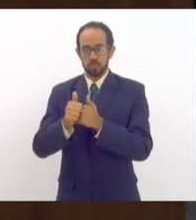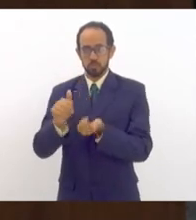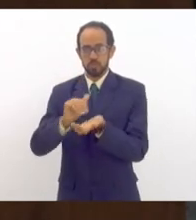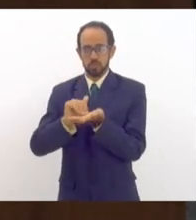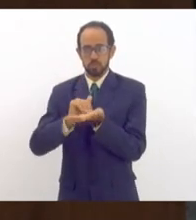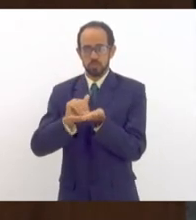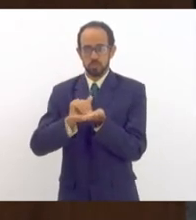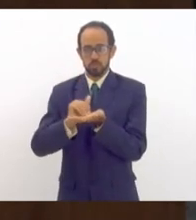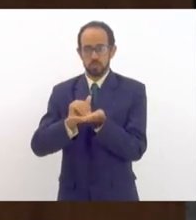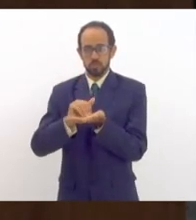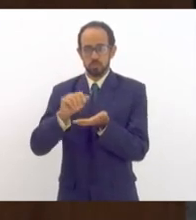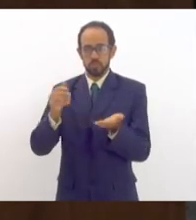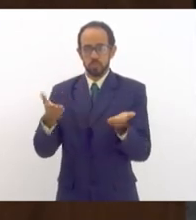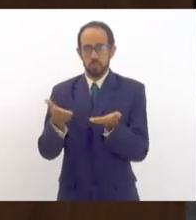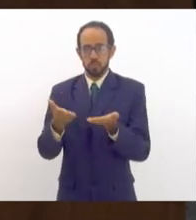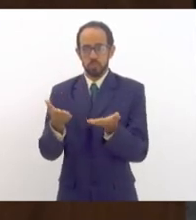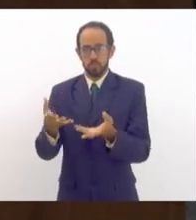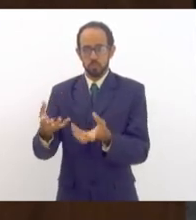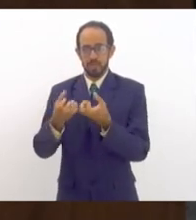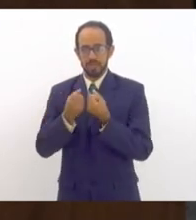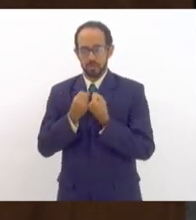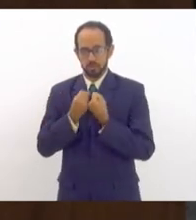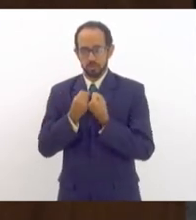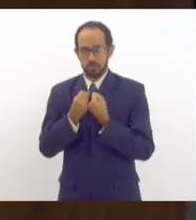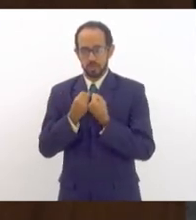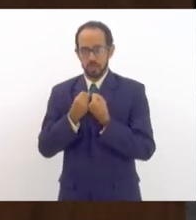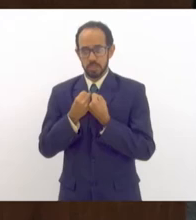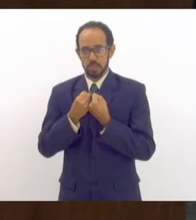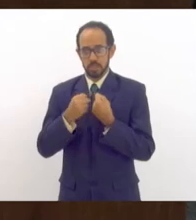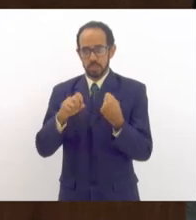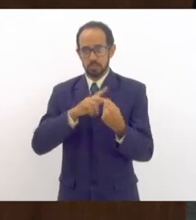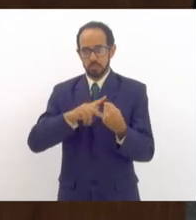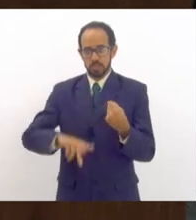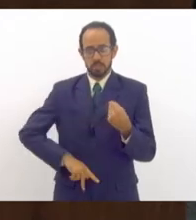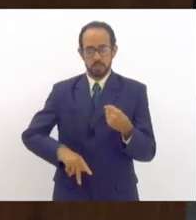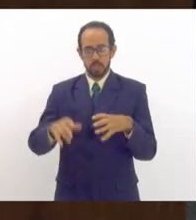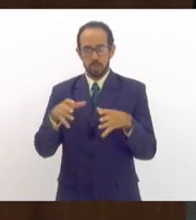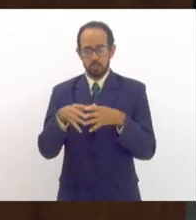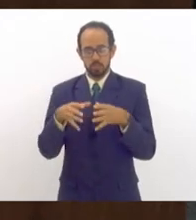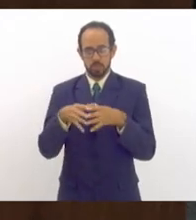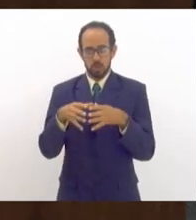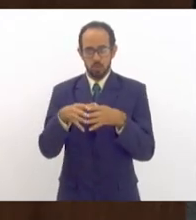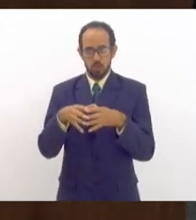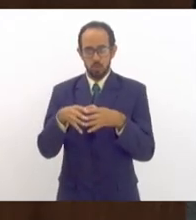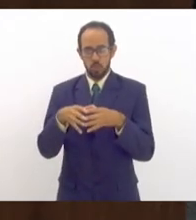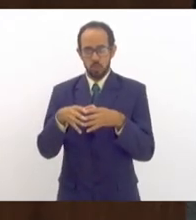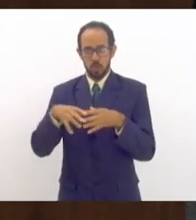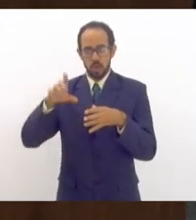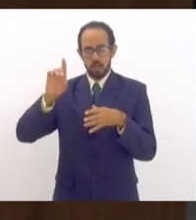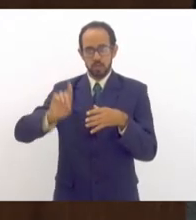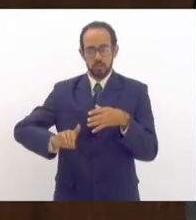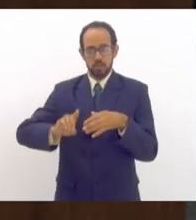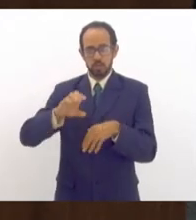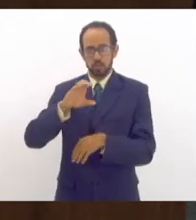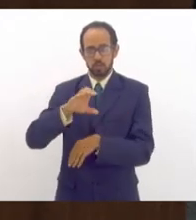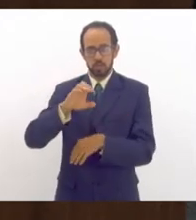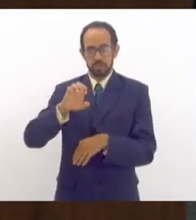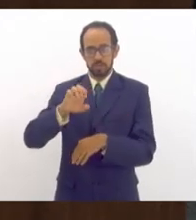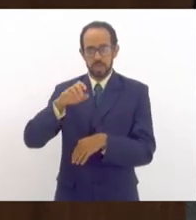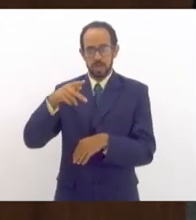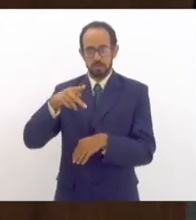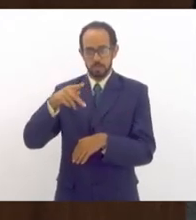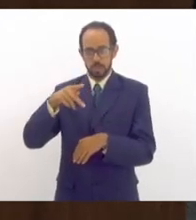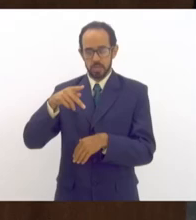que hoje recebi a partir da nossa presidência da comissão a direção do CEP O Sindicato